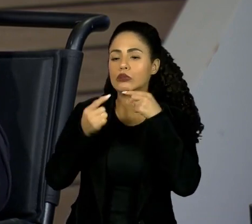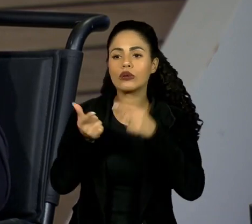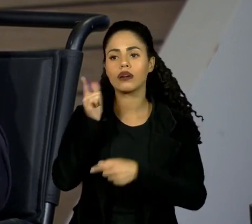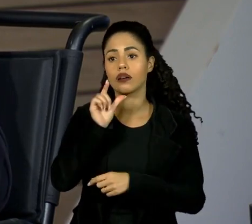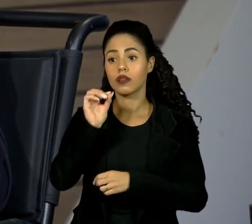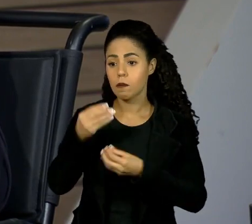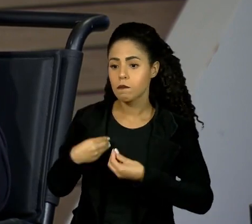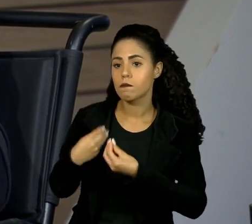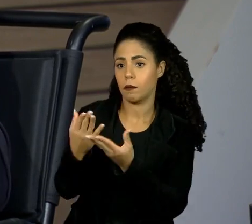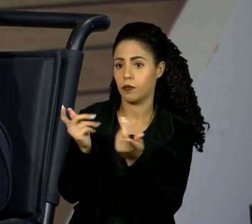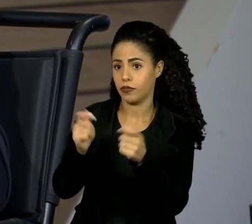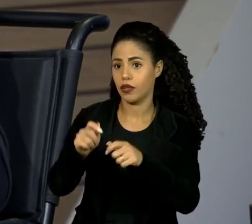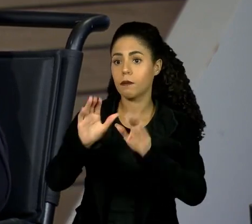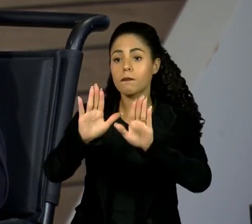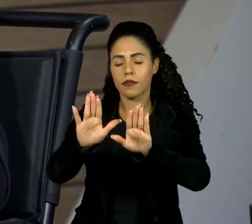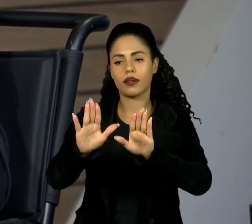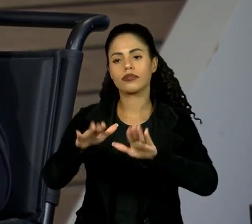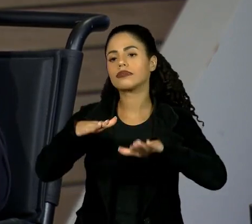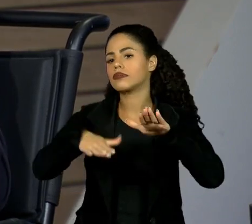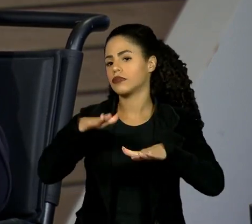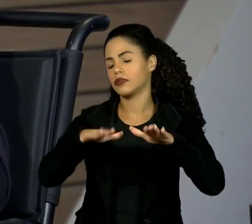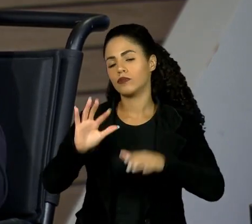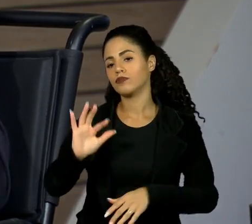Agora, se houver, claro, uma